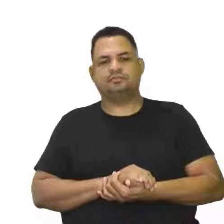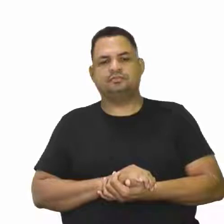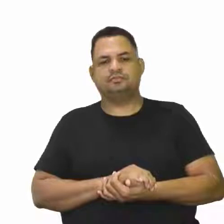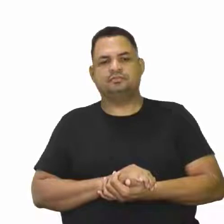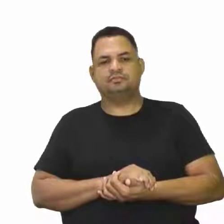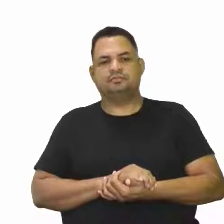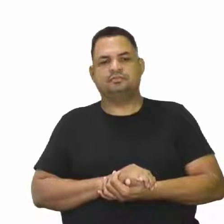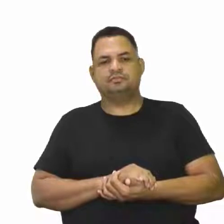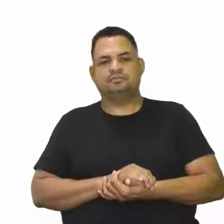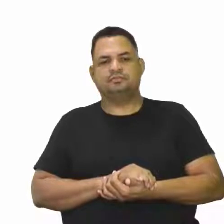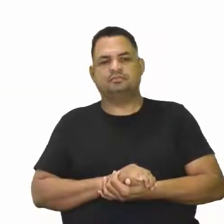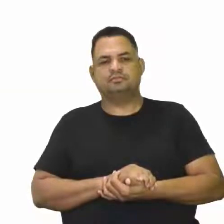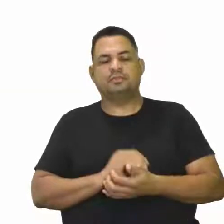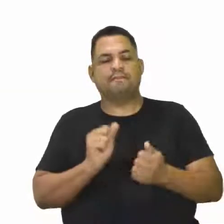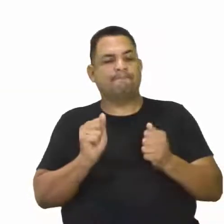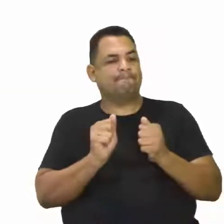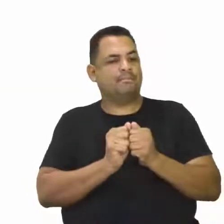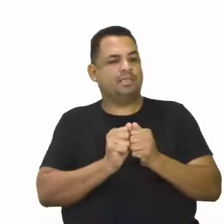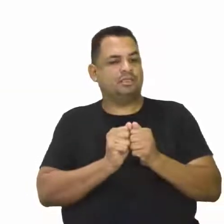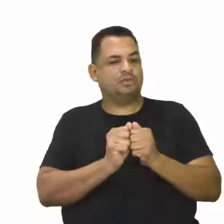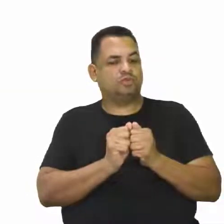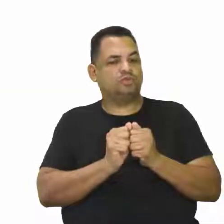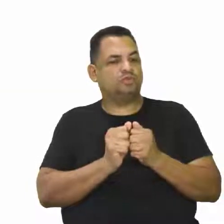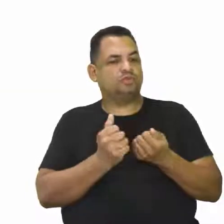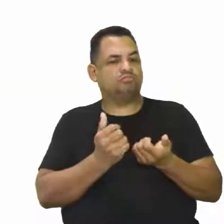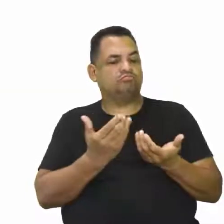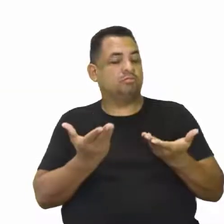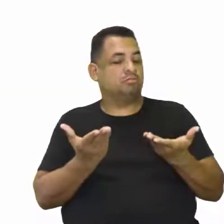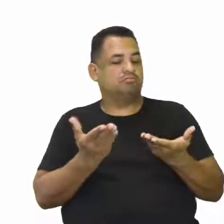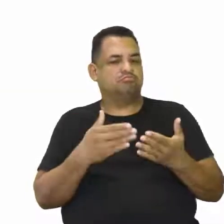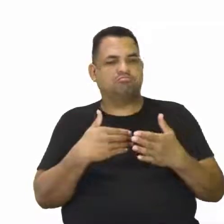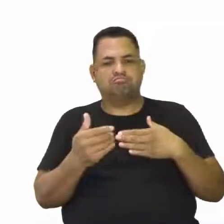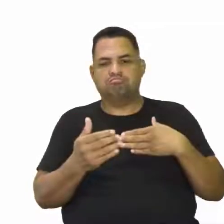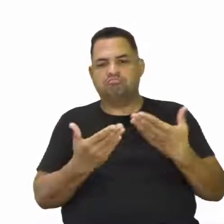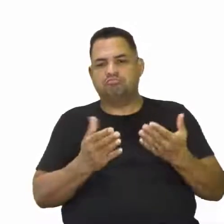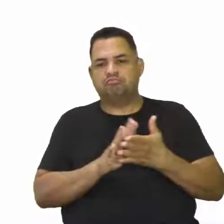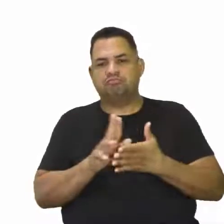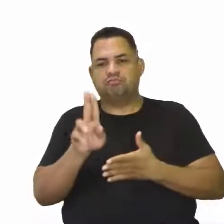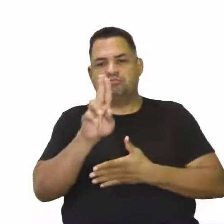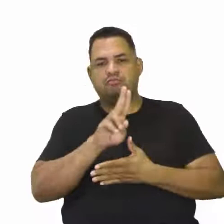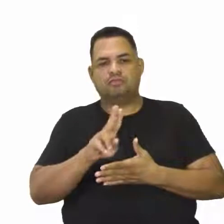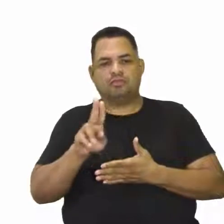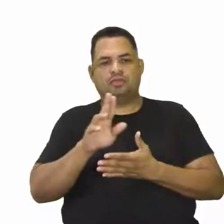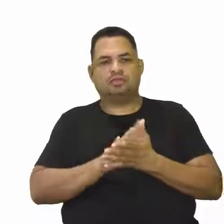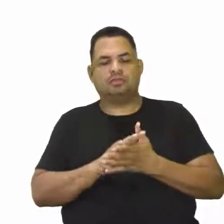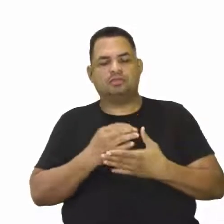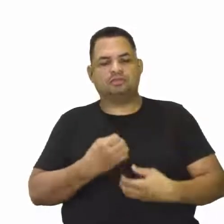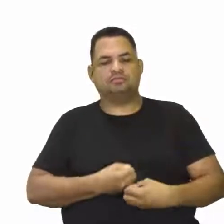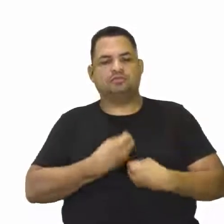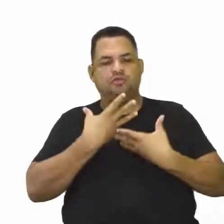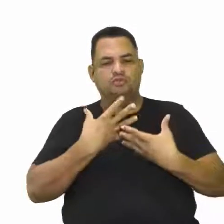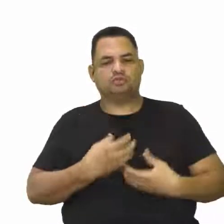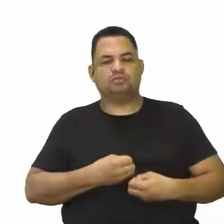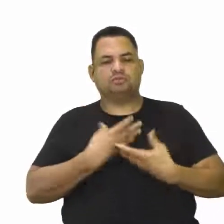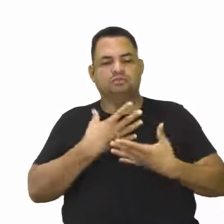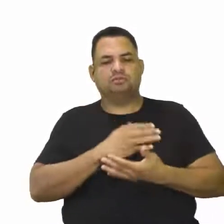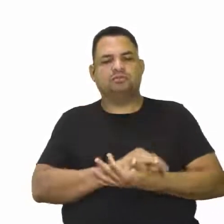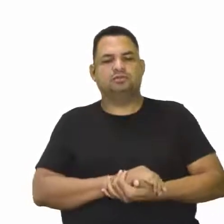Cabe significa perto de ou junto a. Atualmente ele é usado apenas em